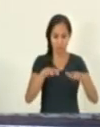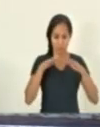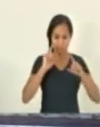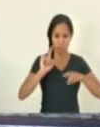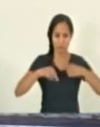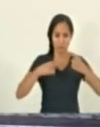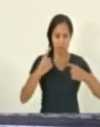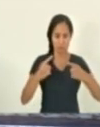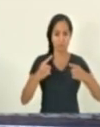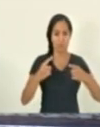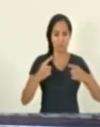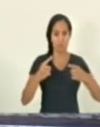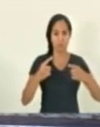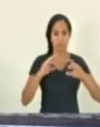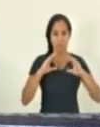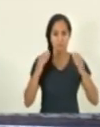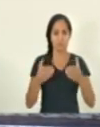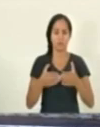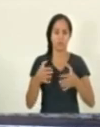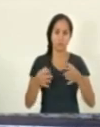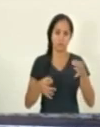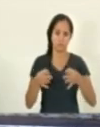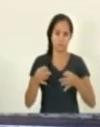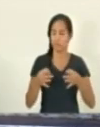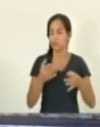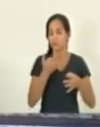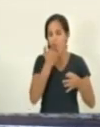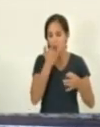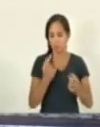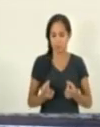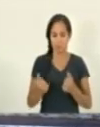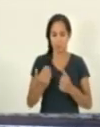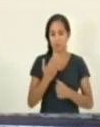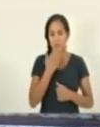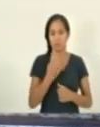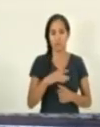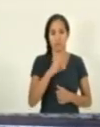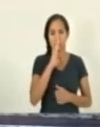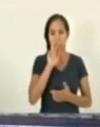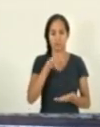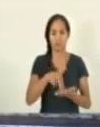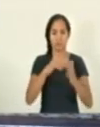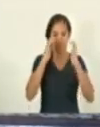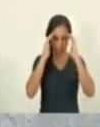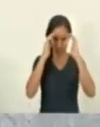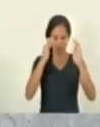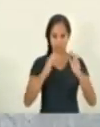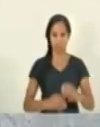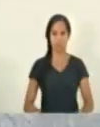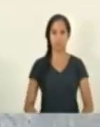logo após encaminhar para o plenário dessa casa. Façamos então um minuto de silêncio, para que todos se coloquem em posição de respeito.